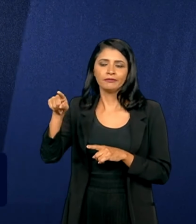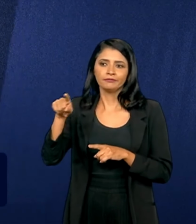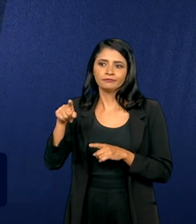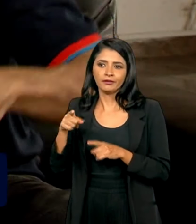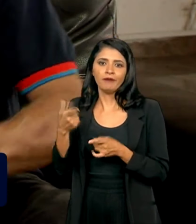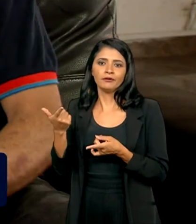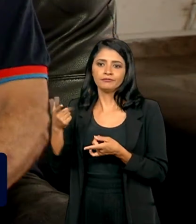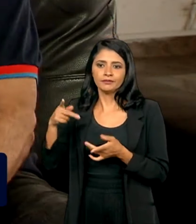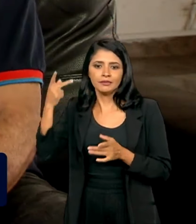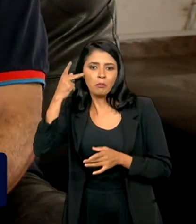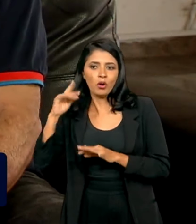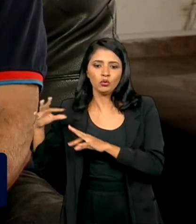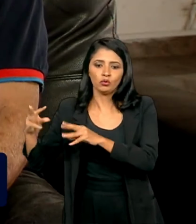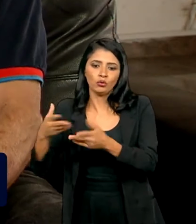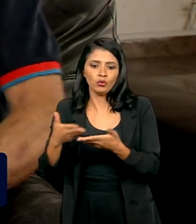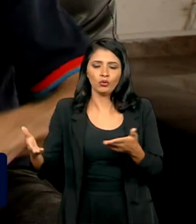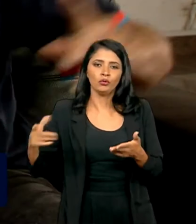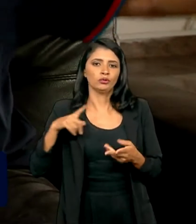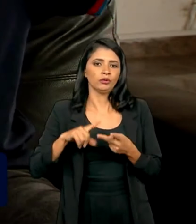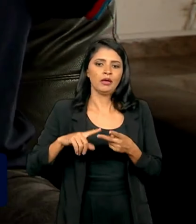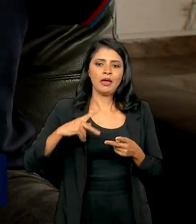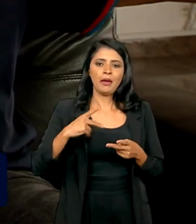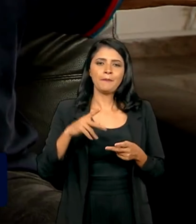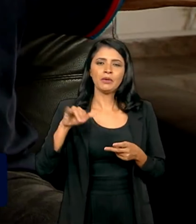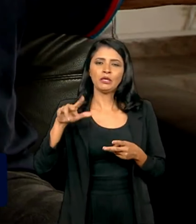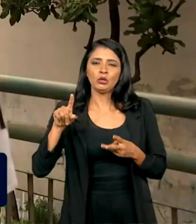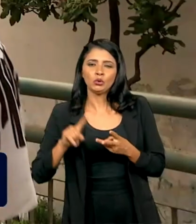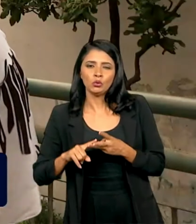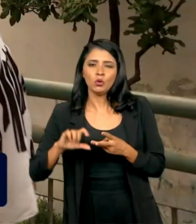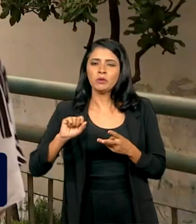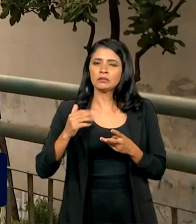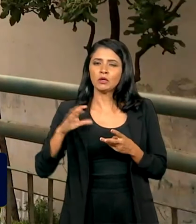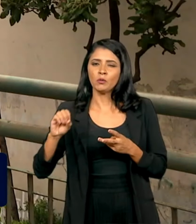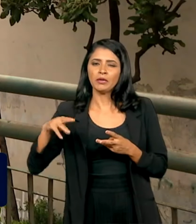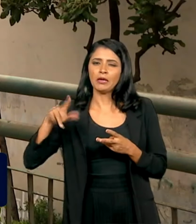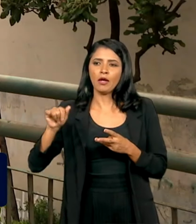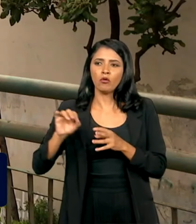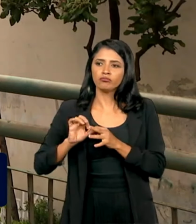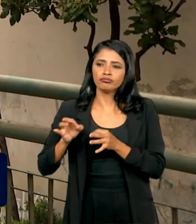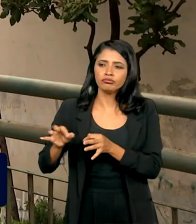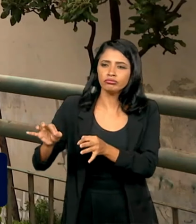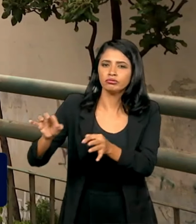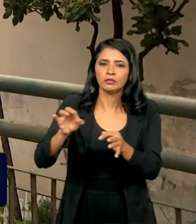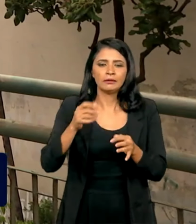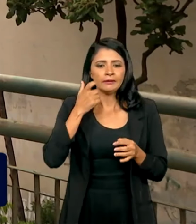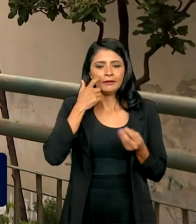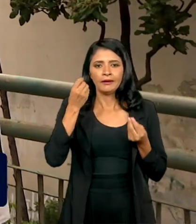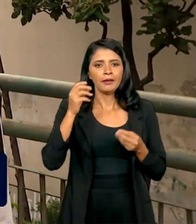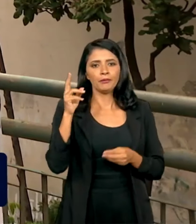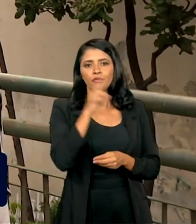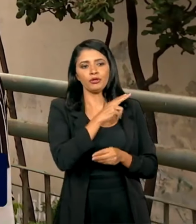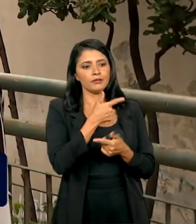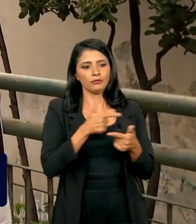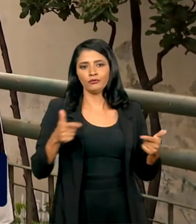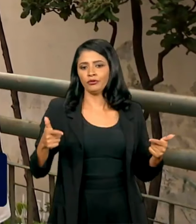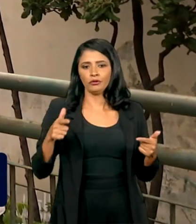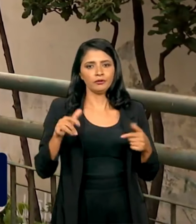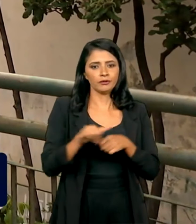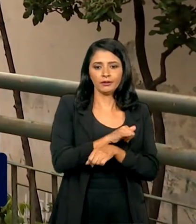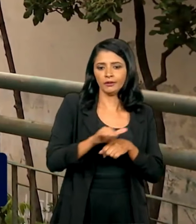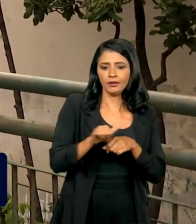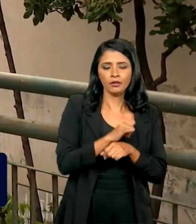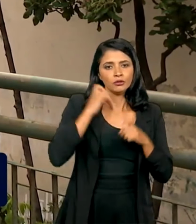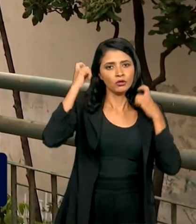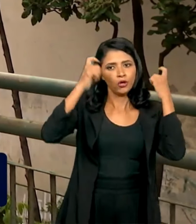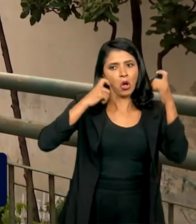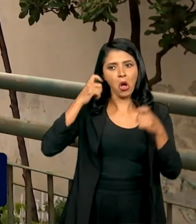inteiro. Nós atendíamos de Pirituba a São Miguel Paulista. Não havia preocupação nenhuma para a situação de emergência, só havia preocupação para o